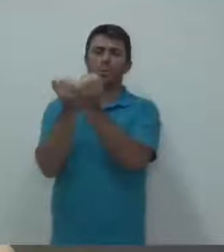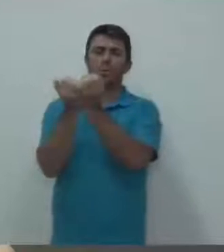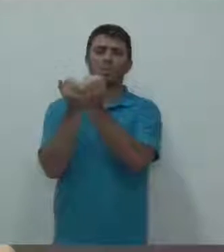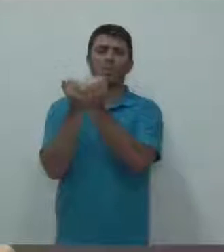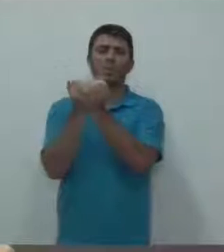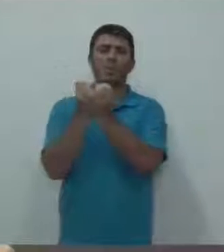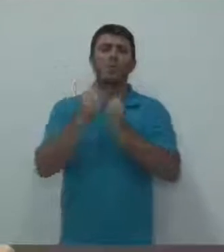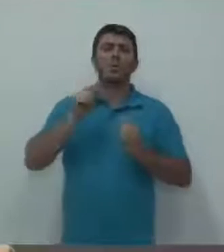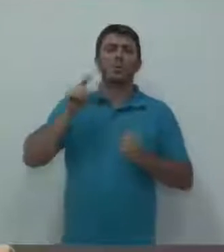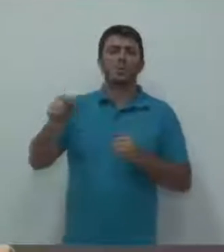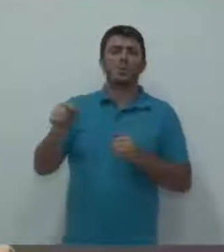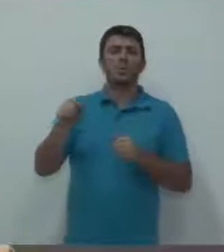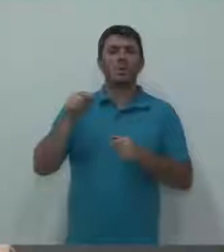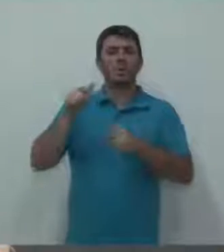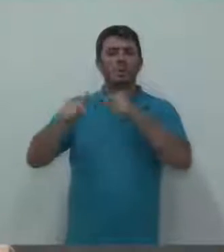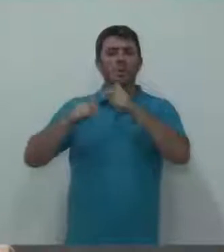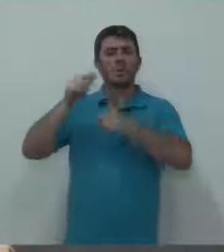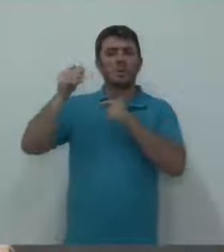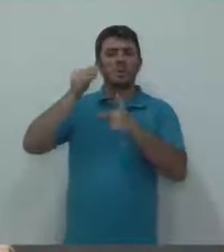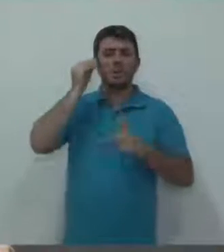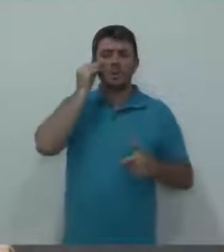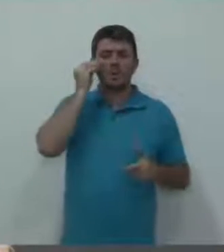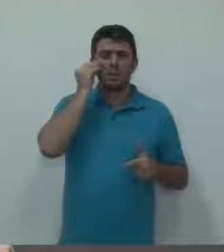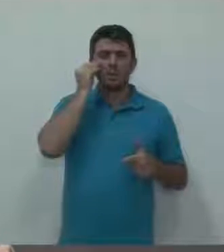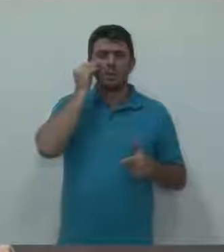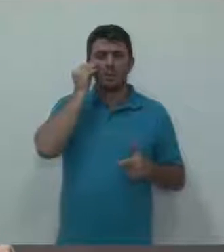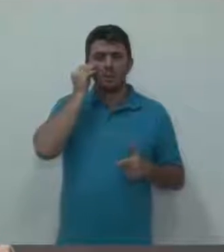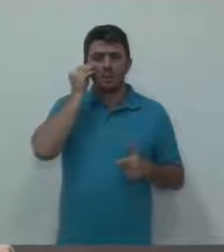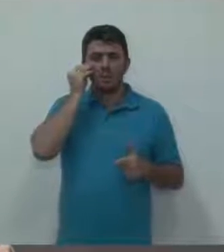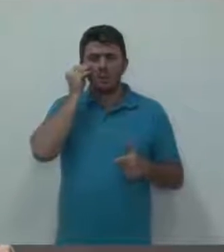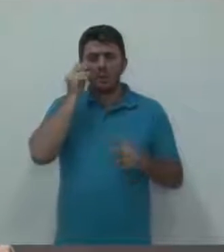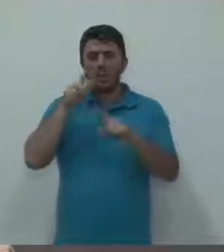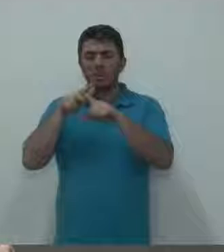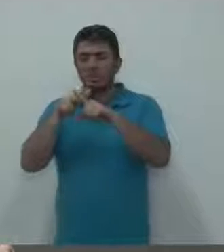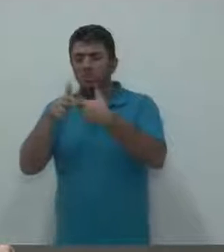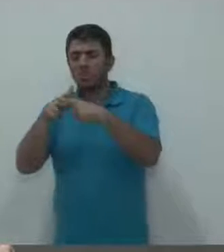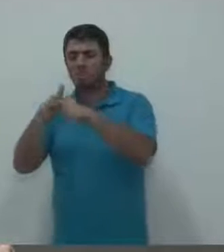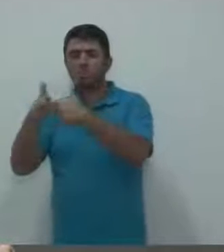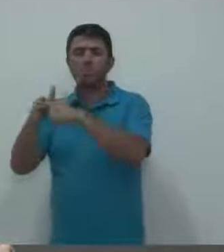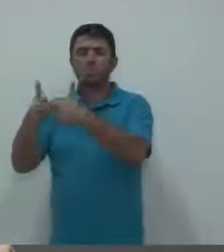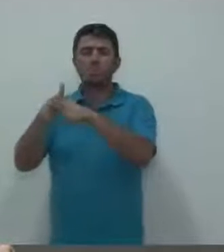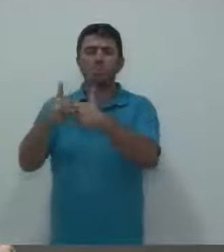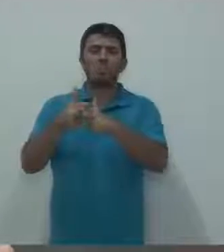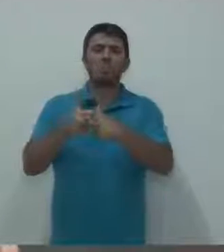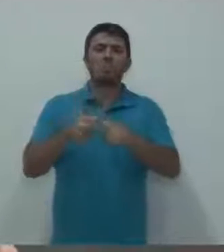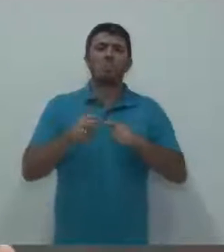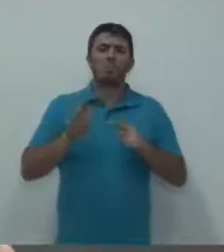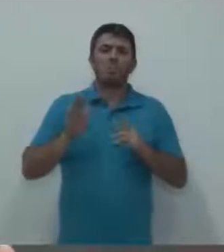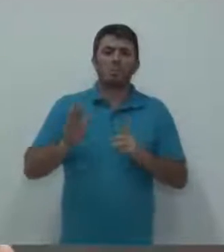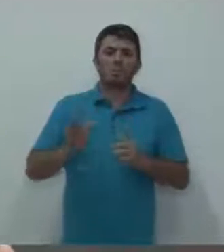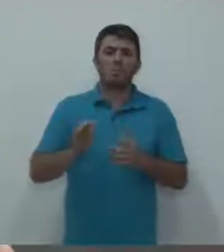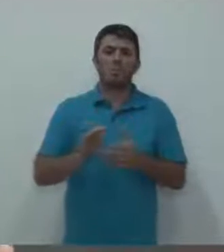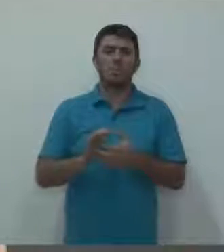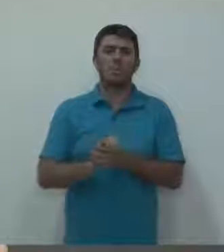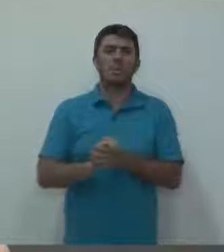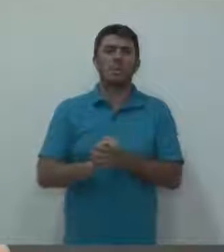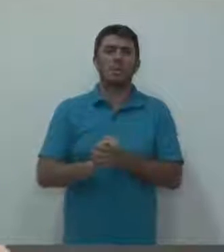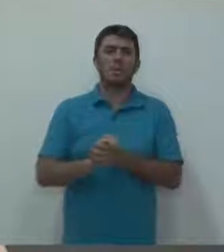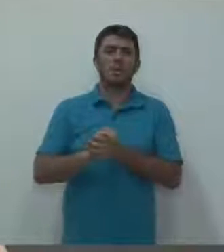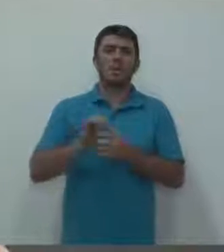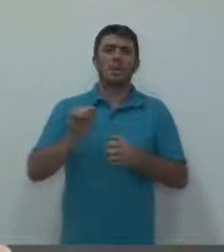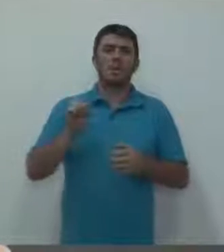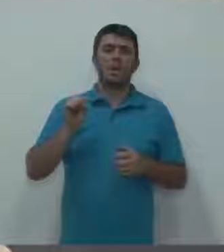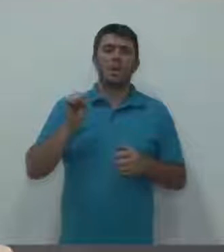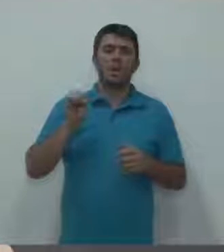muito para tentar acertar a situação. Os empreendedores, não houve uma